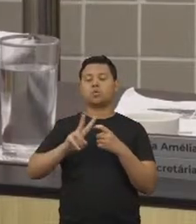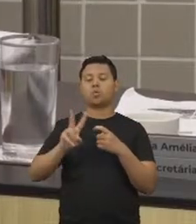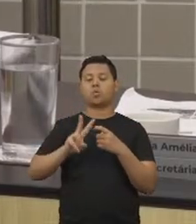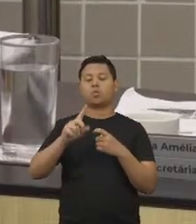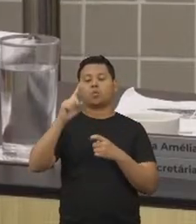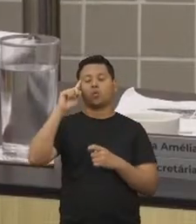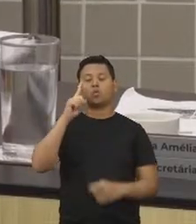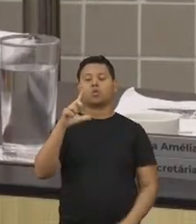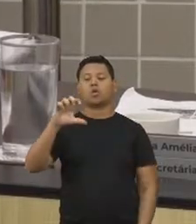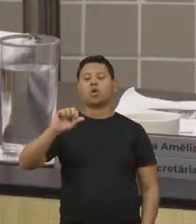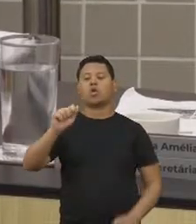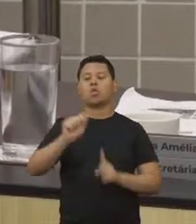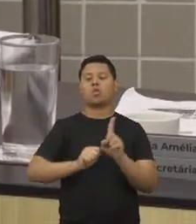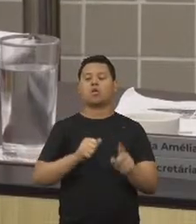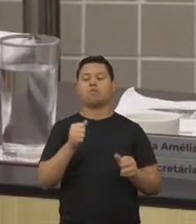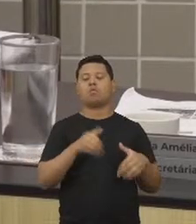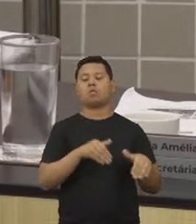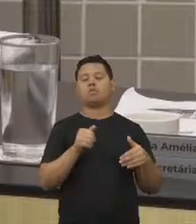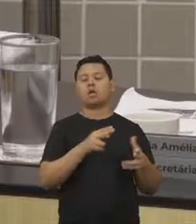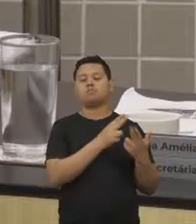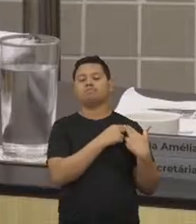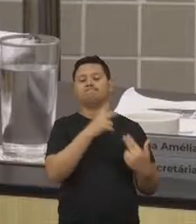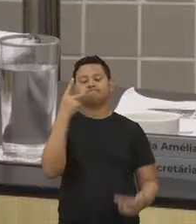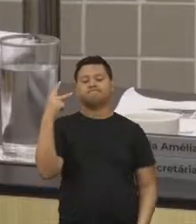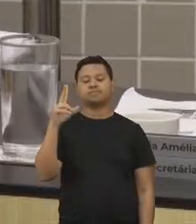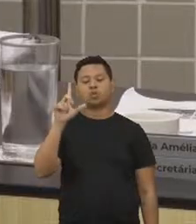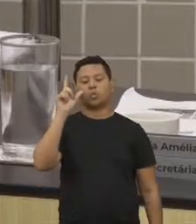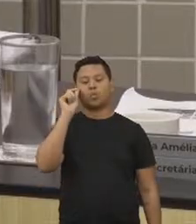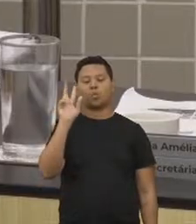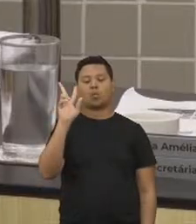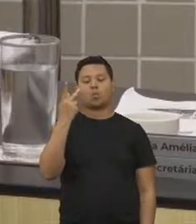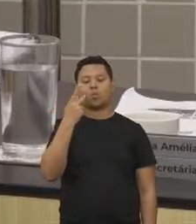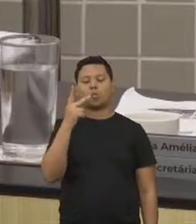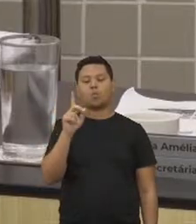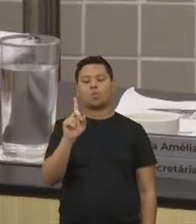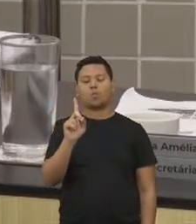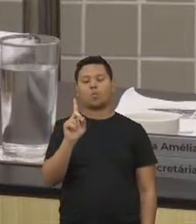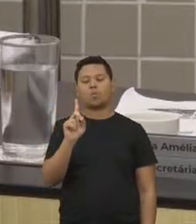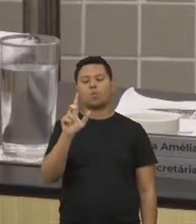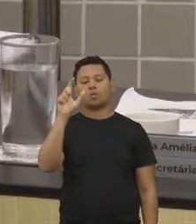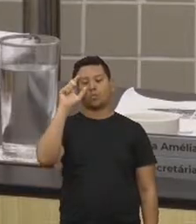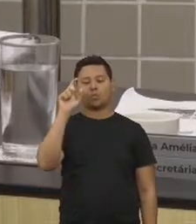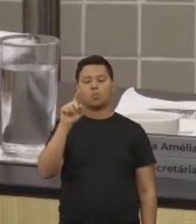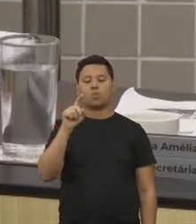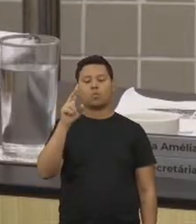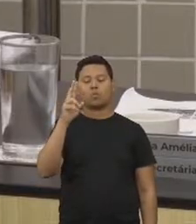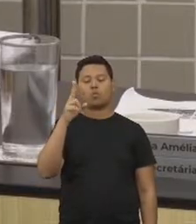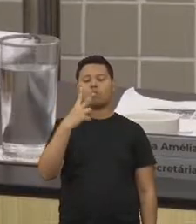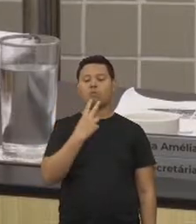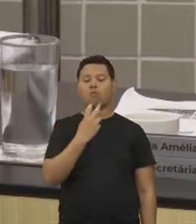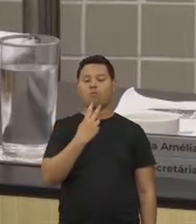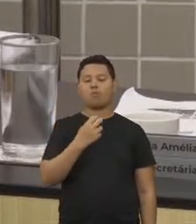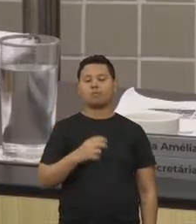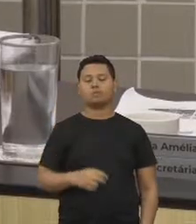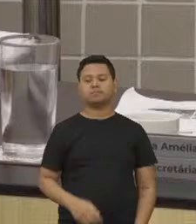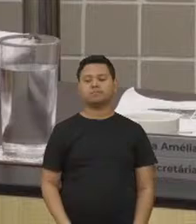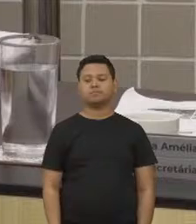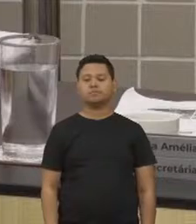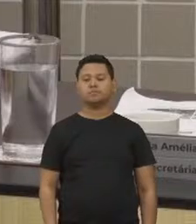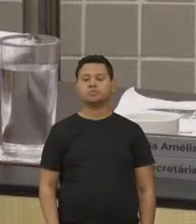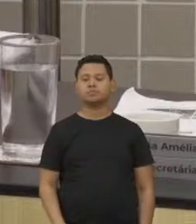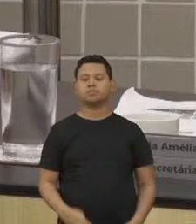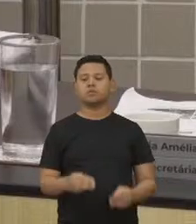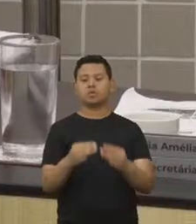9 de setembro. Autoria dos vereadores Jean Araújo, Paulinho do Esporte, Marcelo Dantas e Valmir do Parque Meia Lua.